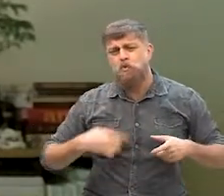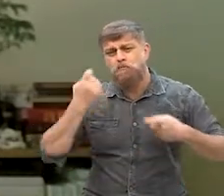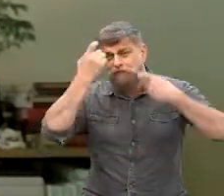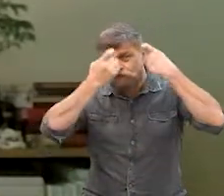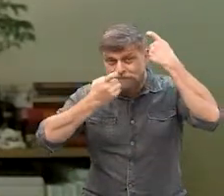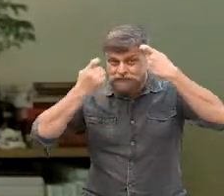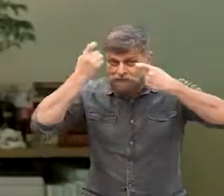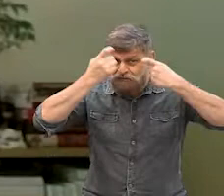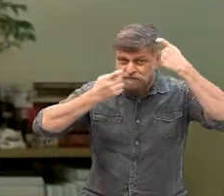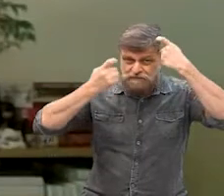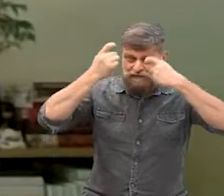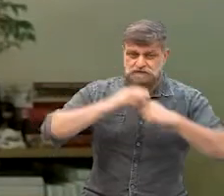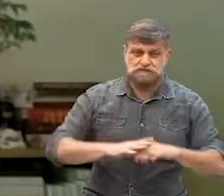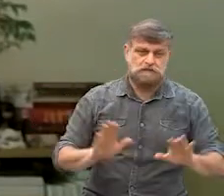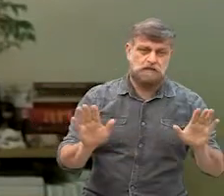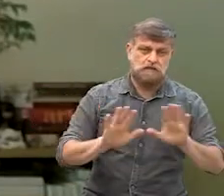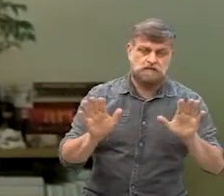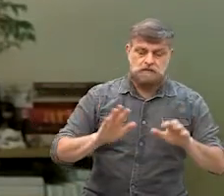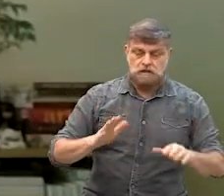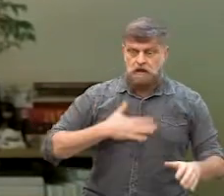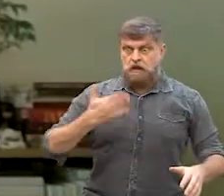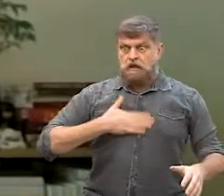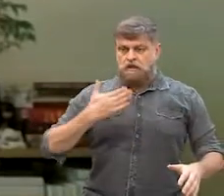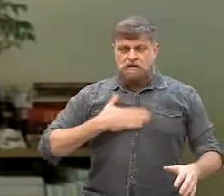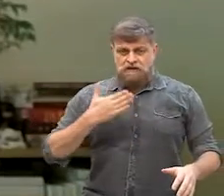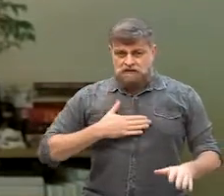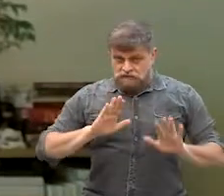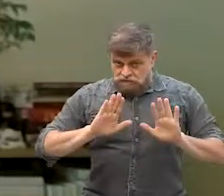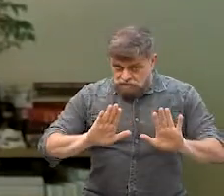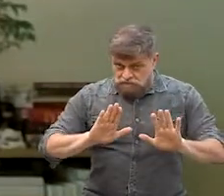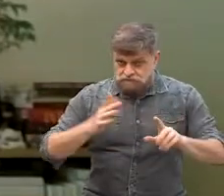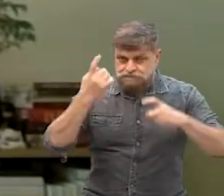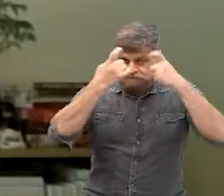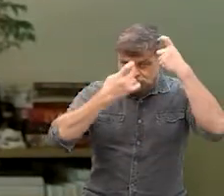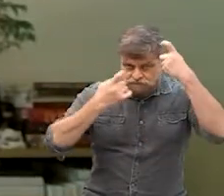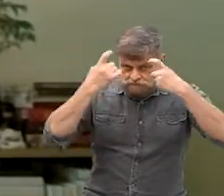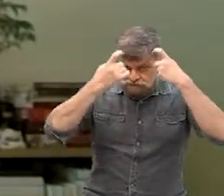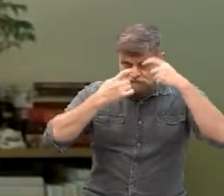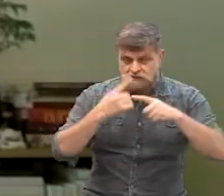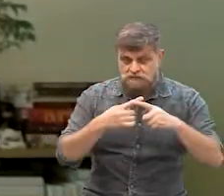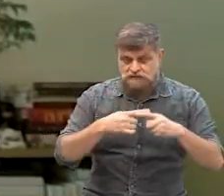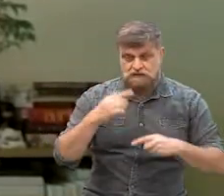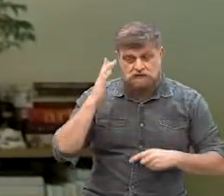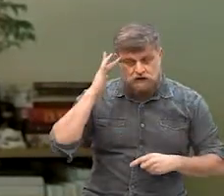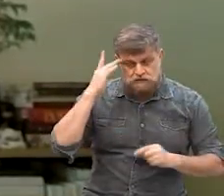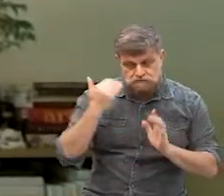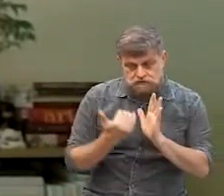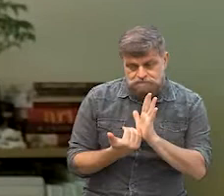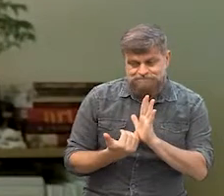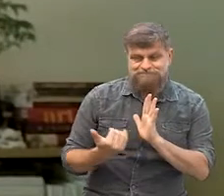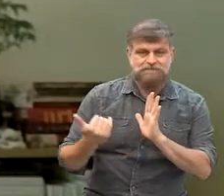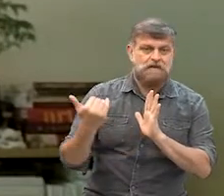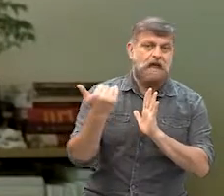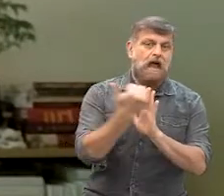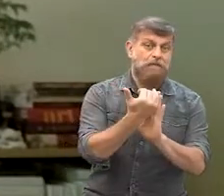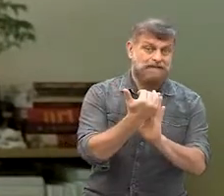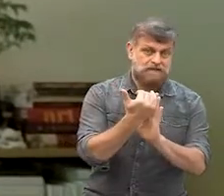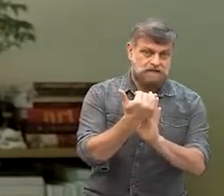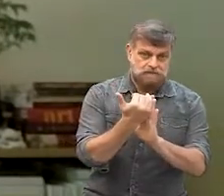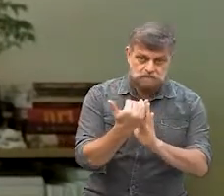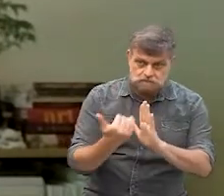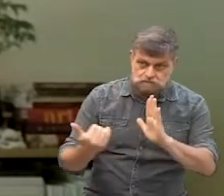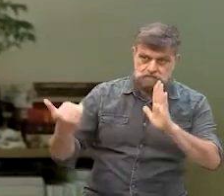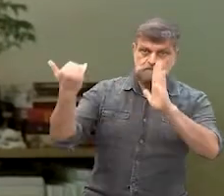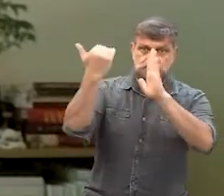preocupantes, né? Não chega a ser alarmante, mas é preocupante, porque a tendência é aumentar, a tendência não é diminuir, né? Não é um